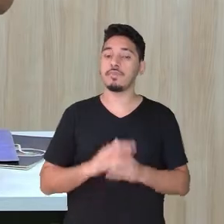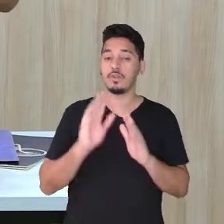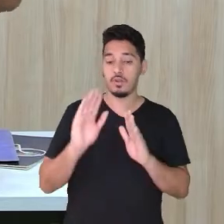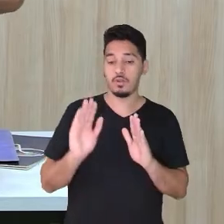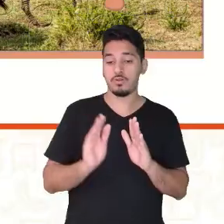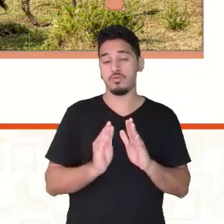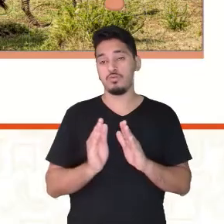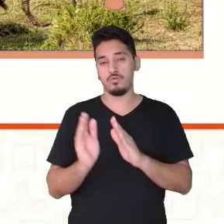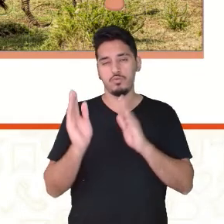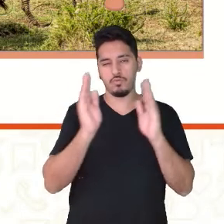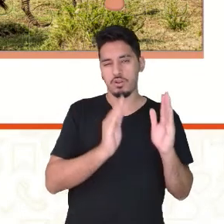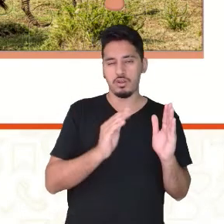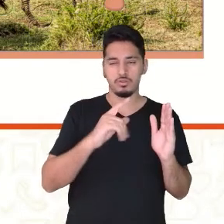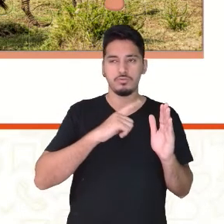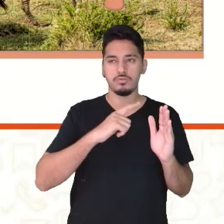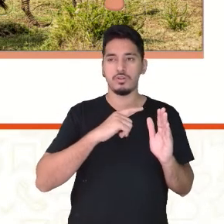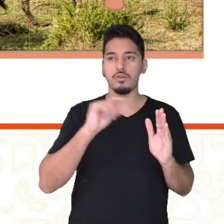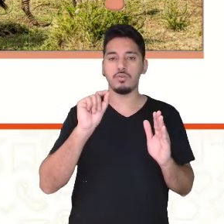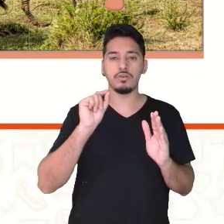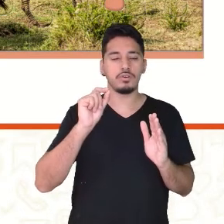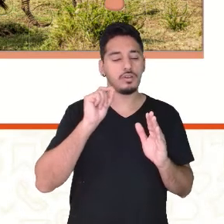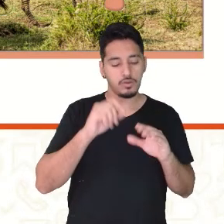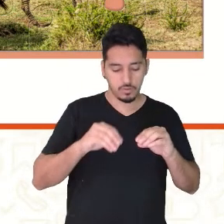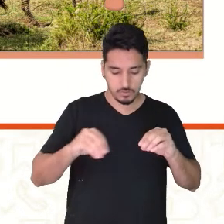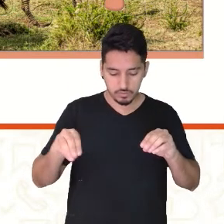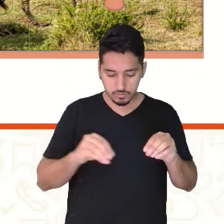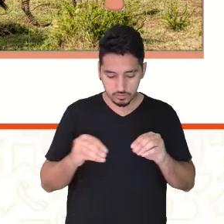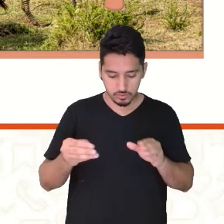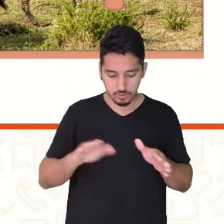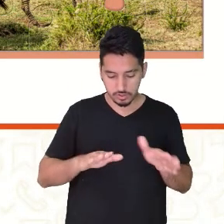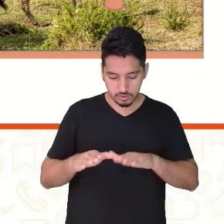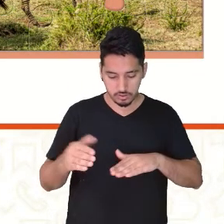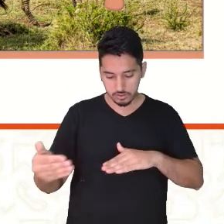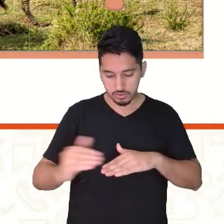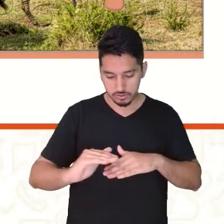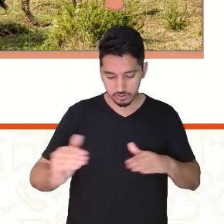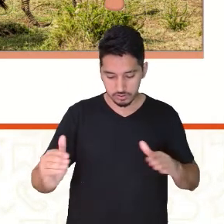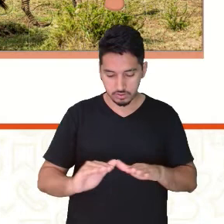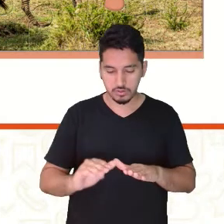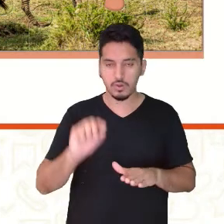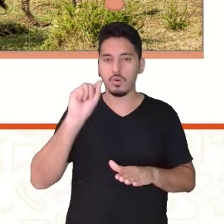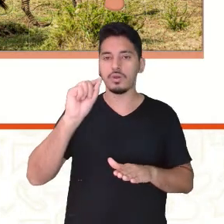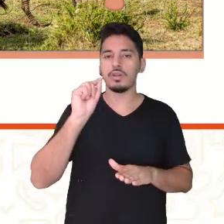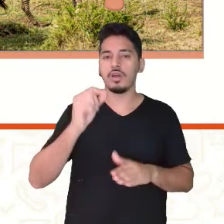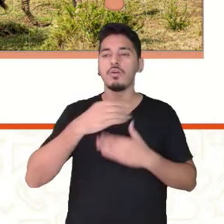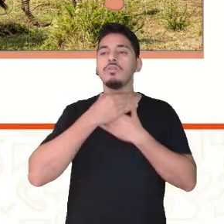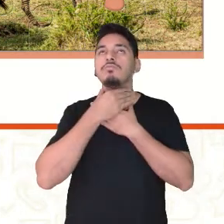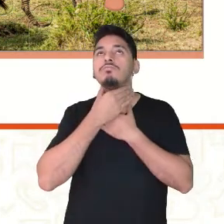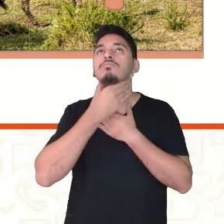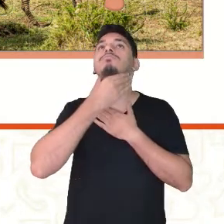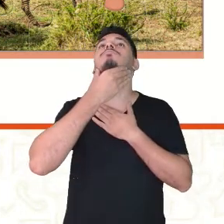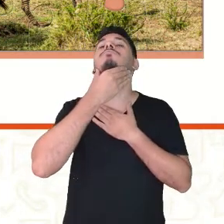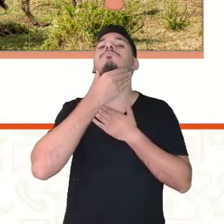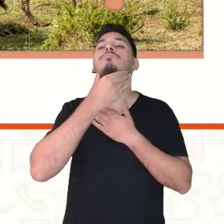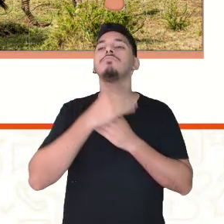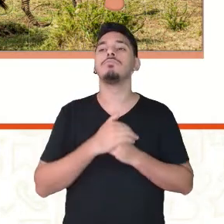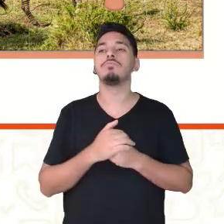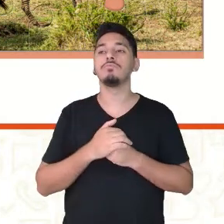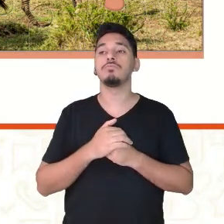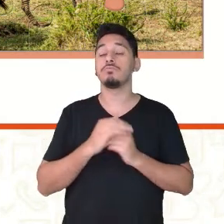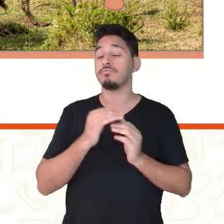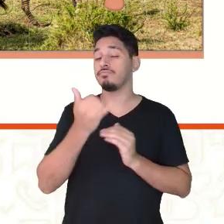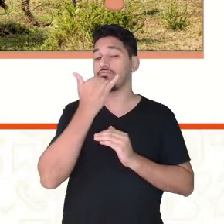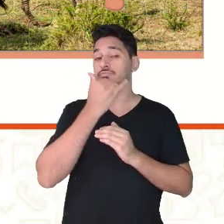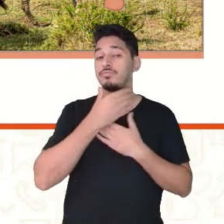o quebra-cabeça também, mais comum. Então, o que é uma zebra? Foi mostrado a essa criança o que era